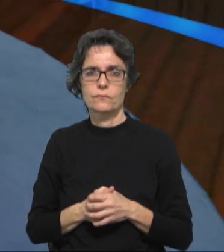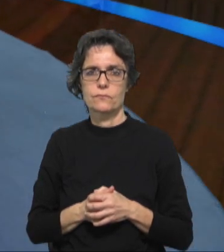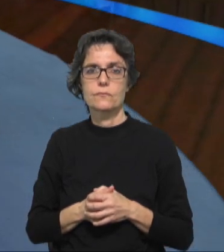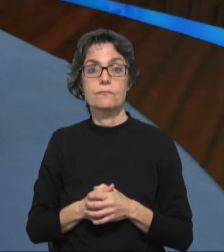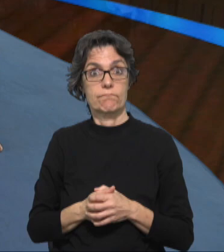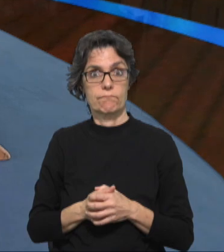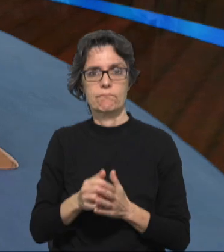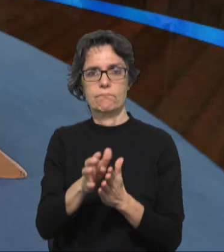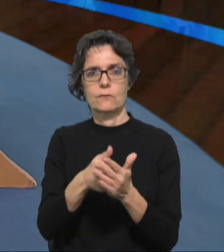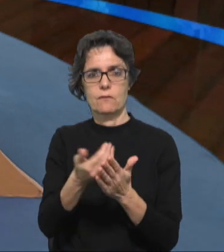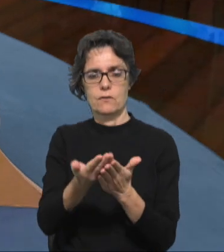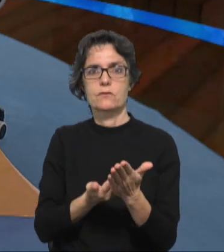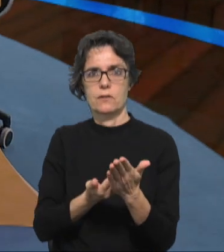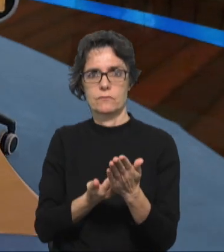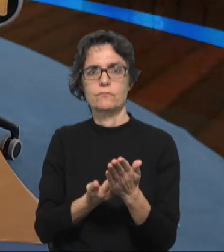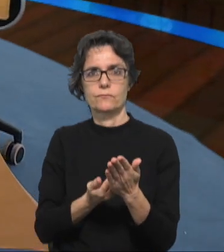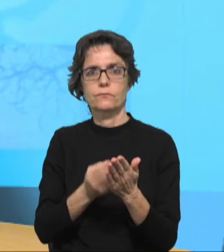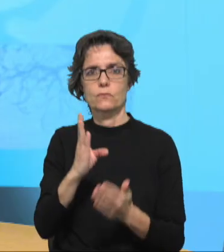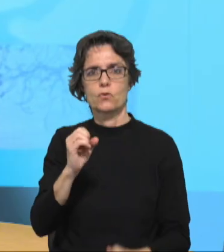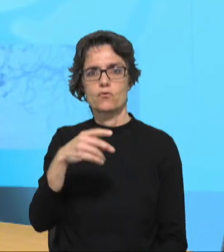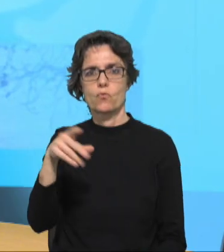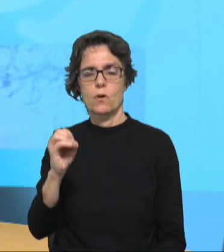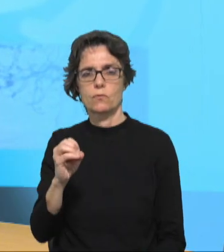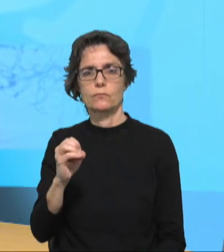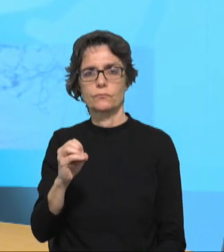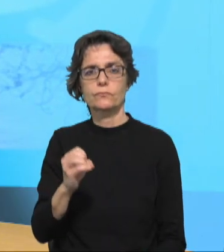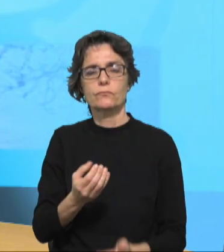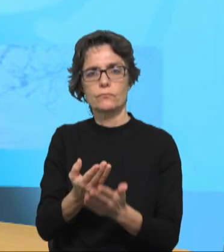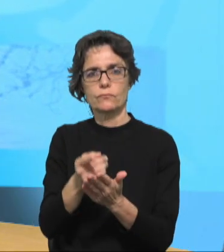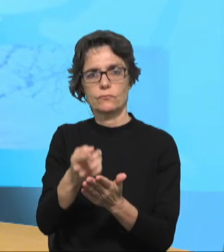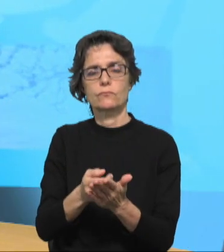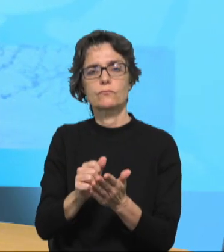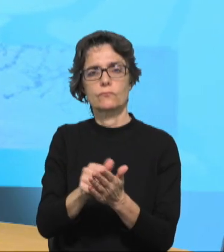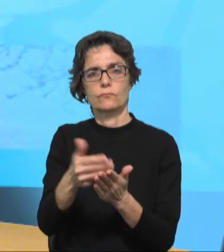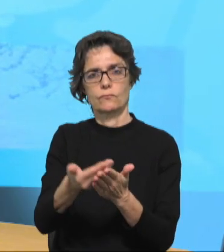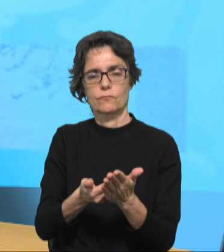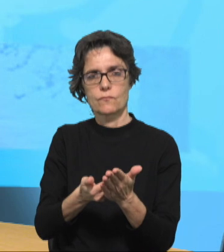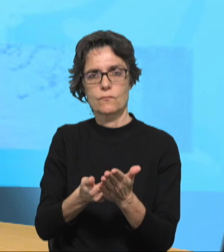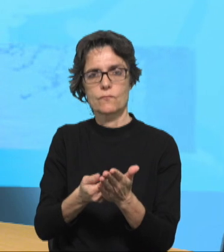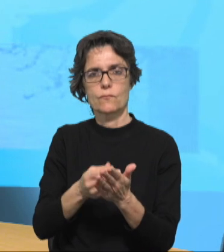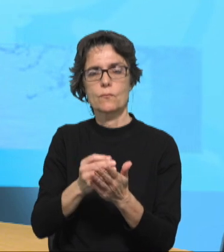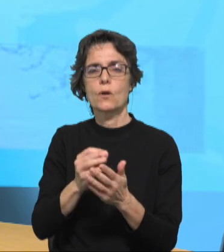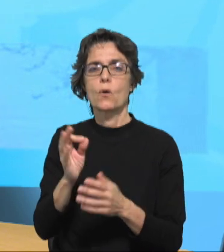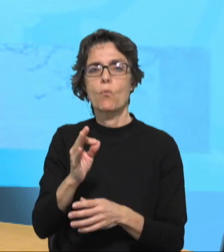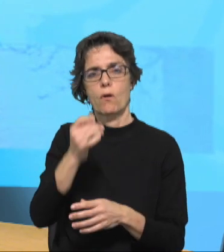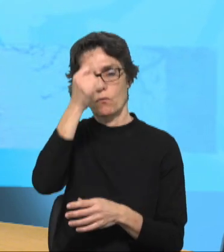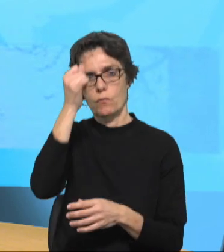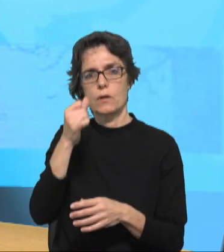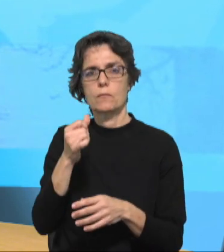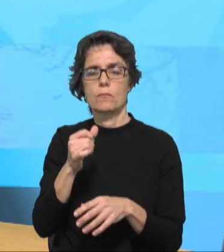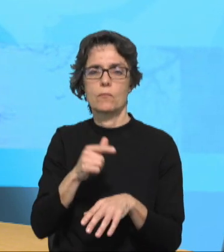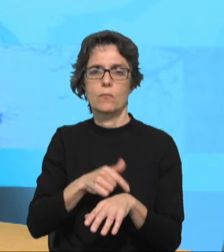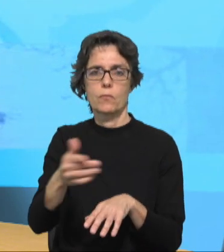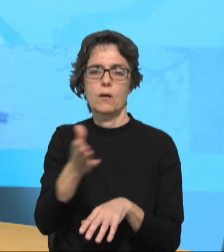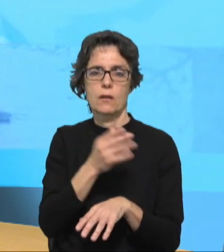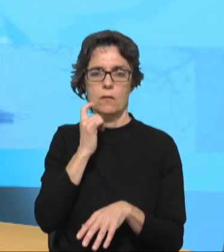Temos este Evangelho de João, a proposta da liturgia para este quarto domingo da Quaresma. Este cego que recupera